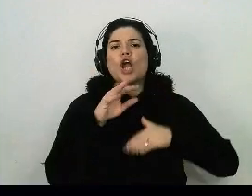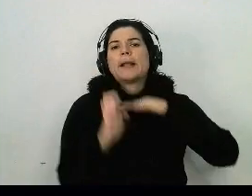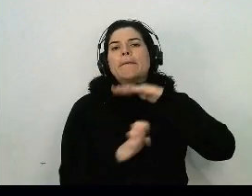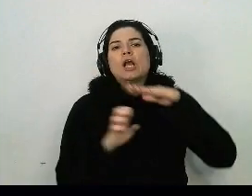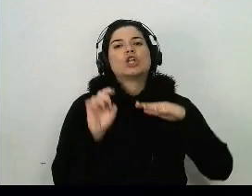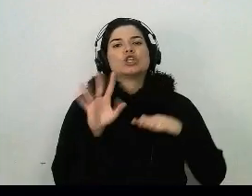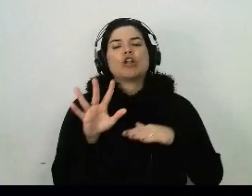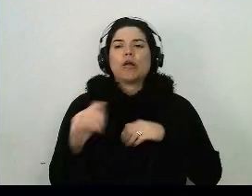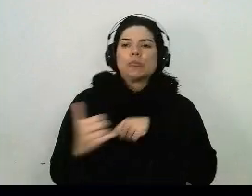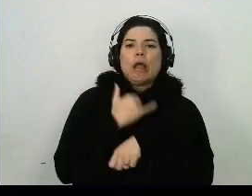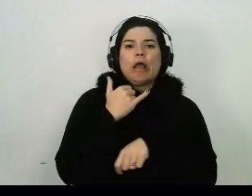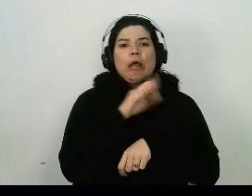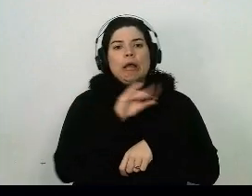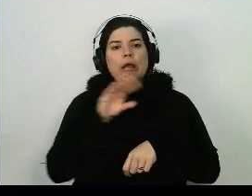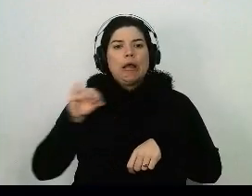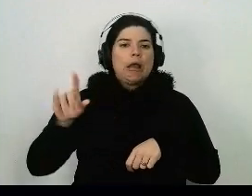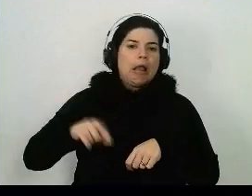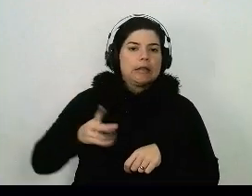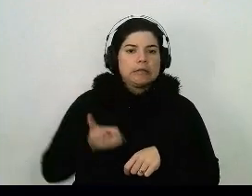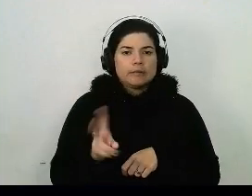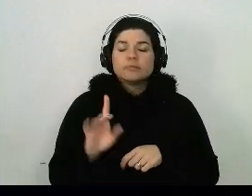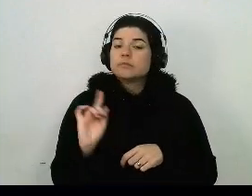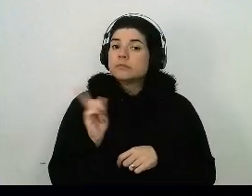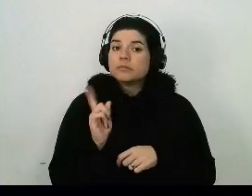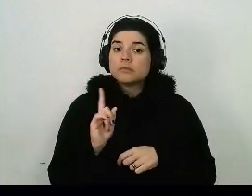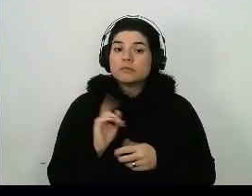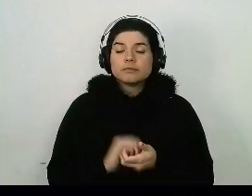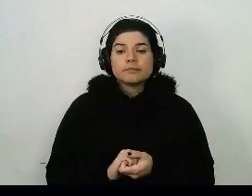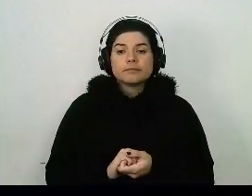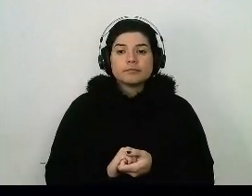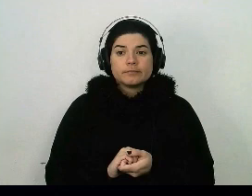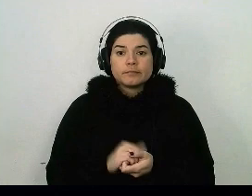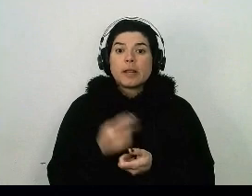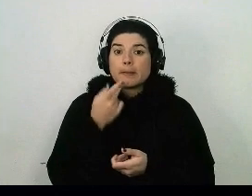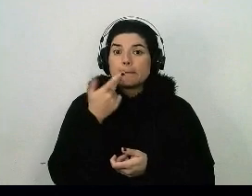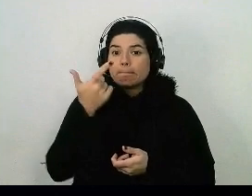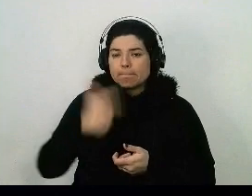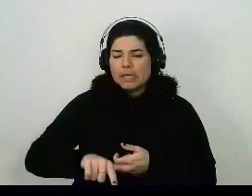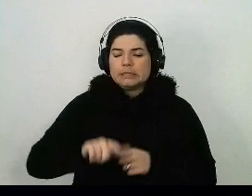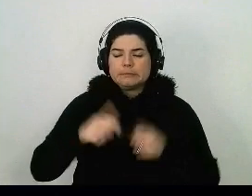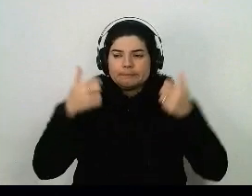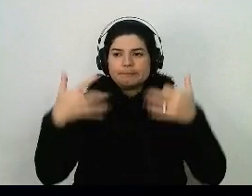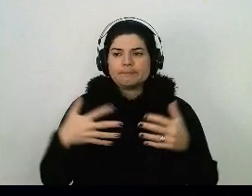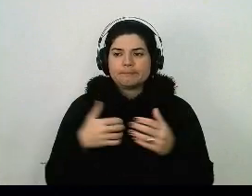gente para ficar enrolando a gente o tempo todo vamos falar um pouco mais sobre isso